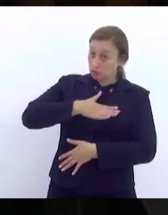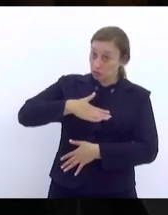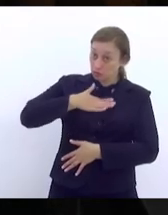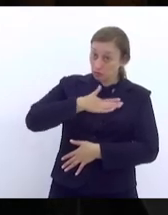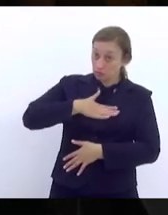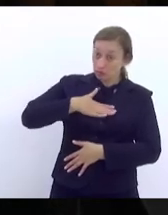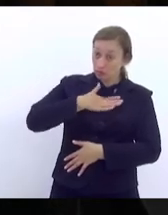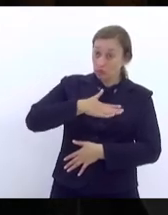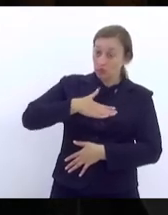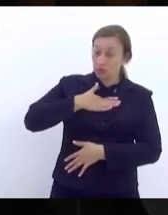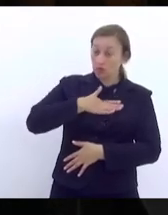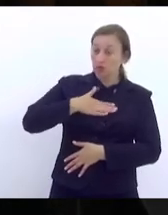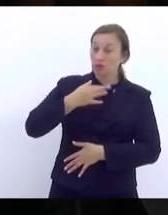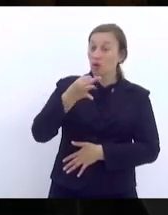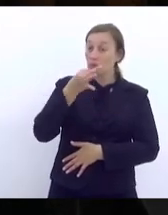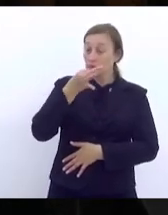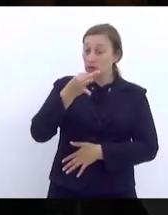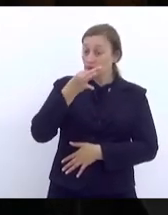posições